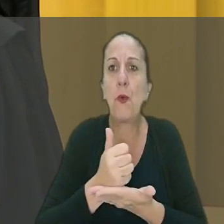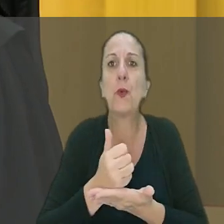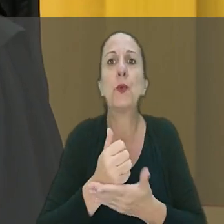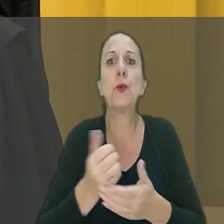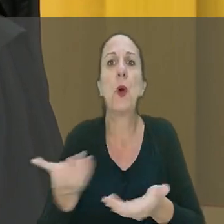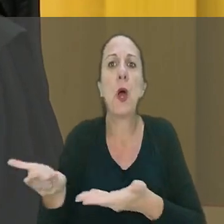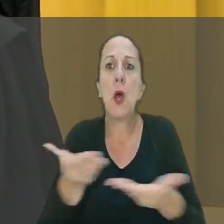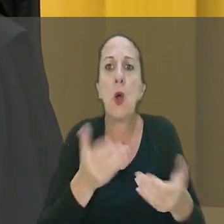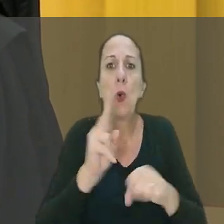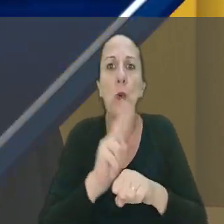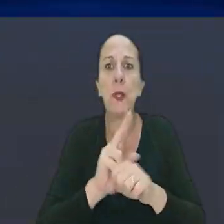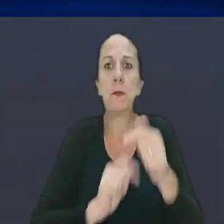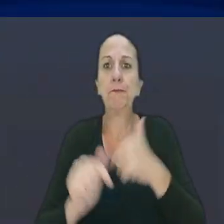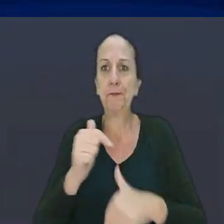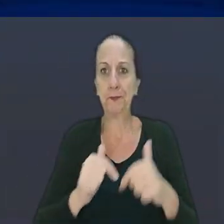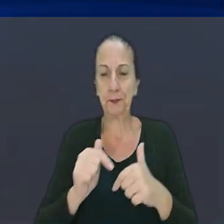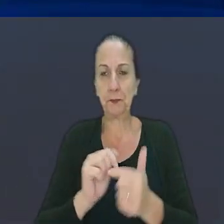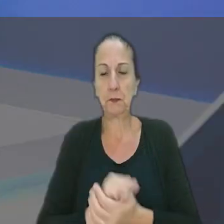ao Trabalhador.